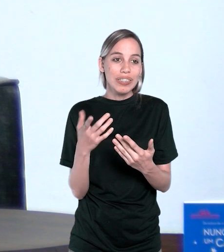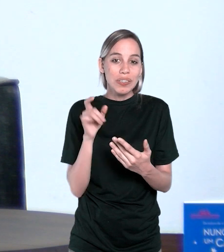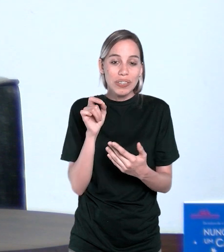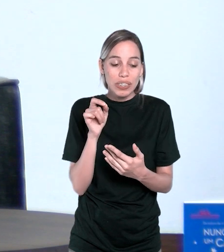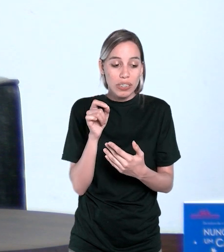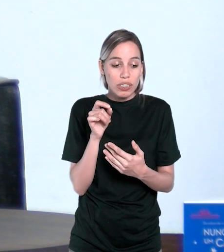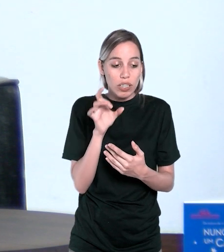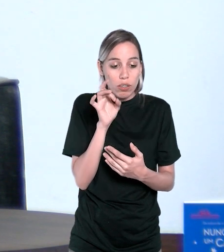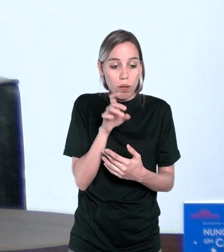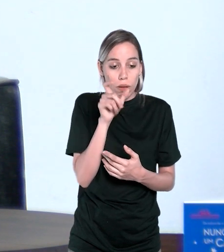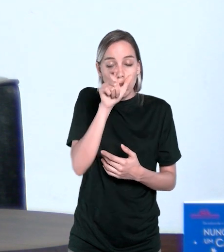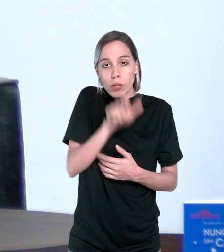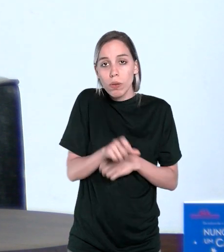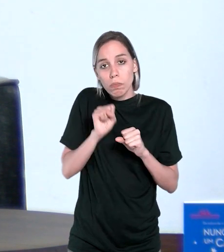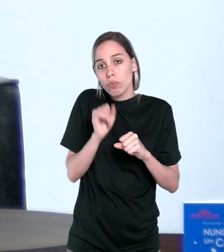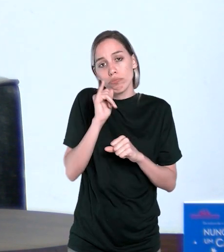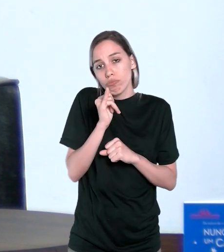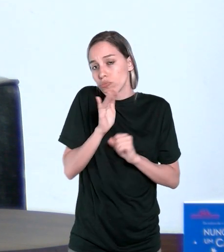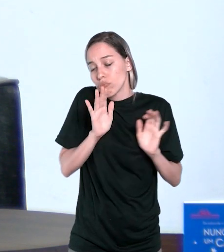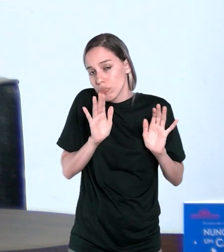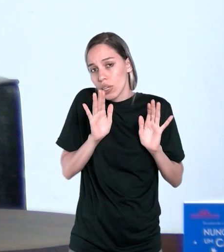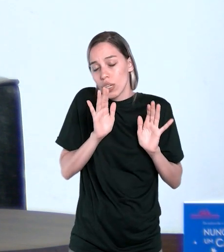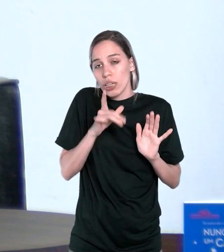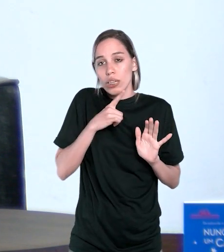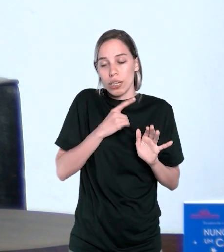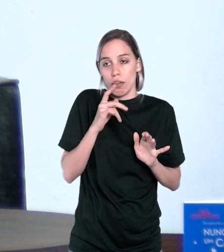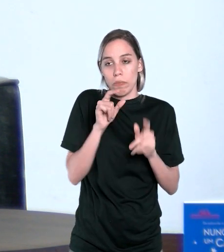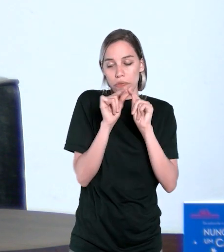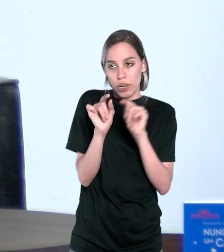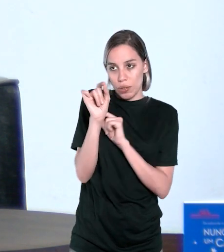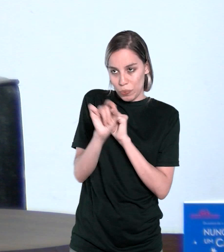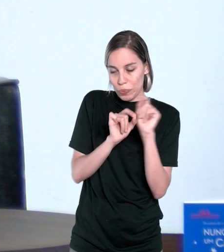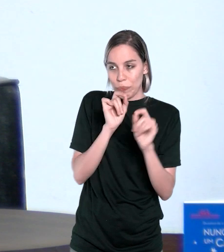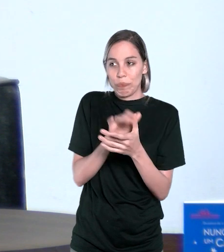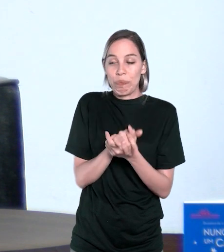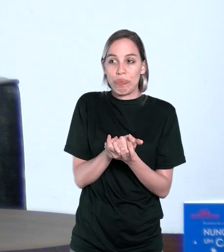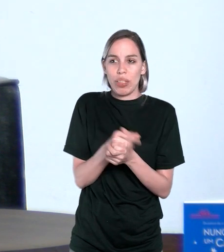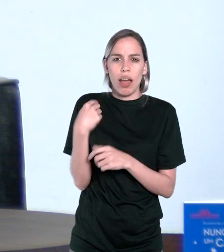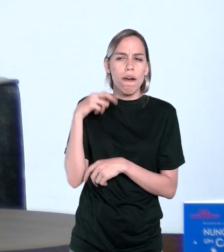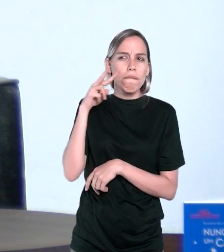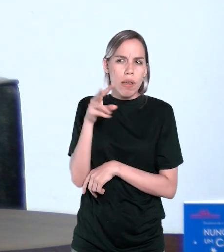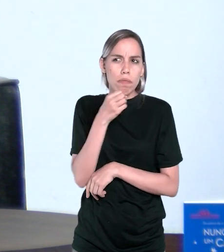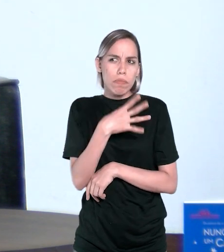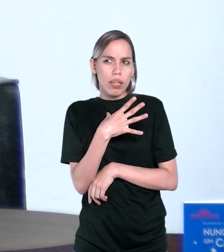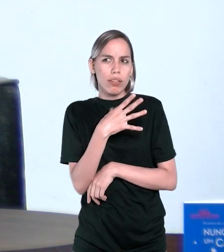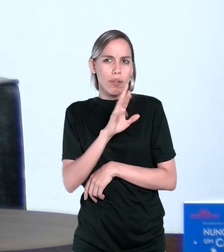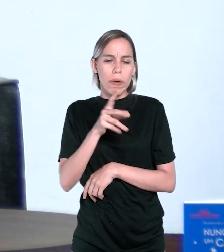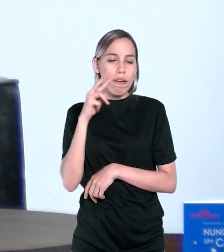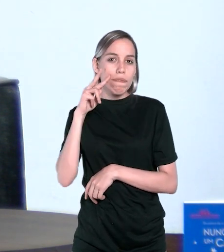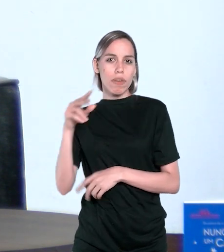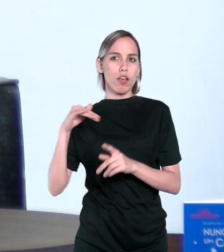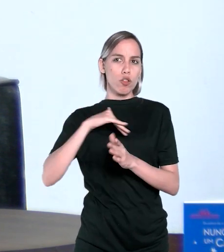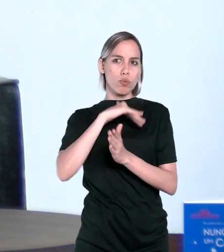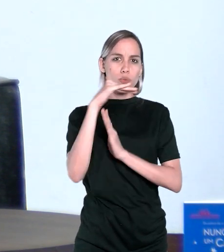Tem uma frase acho que é do Carlos Drummond de Andrade, ver bem não é ver tudo, é ver o que os outros